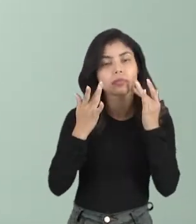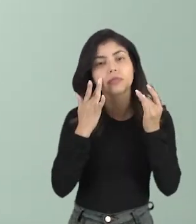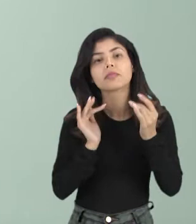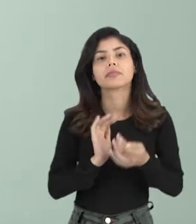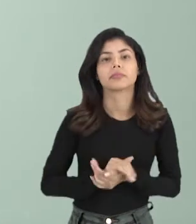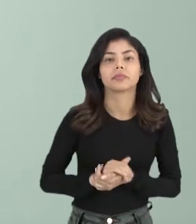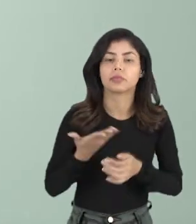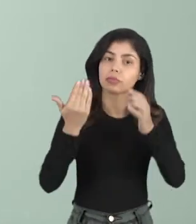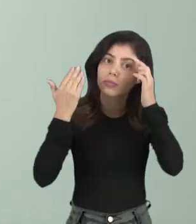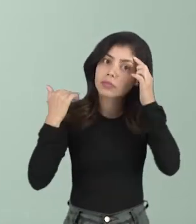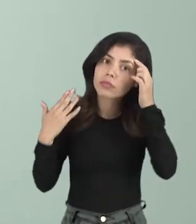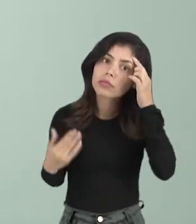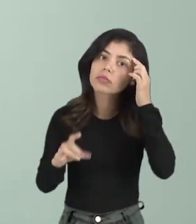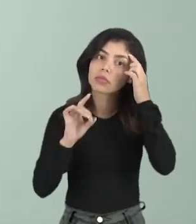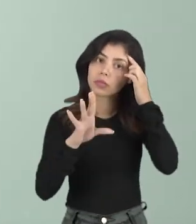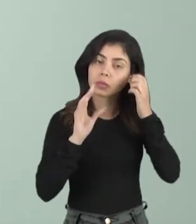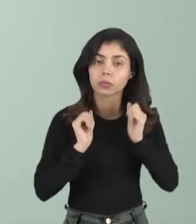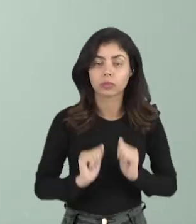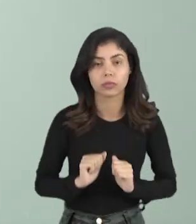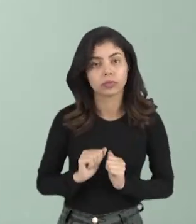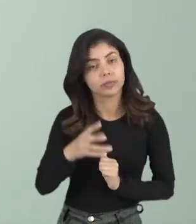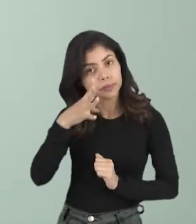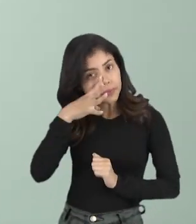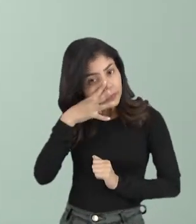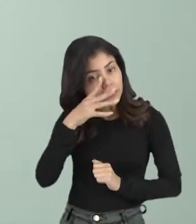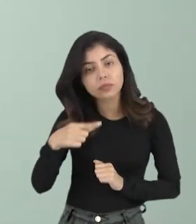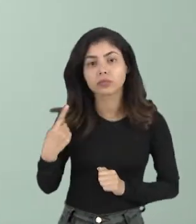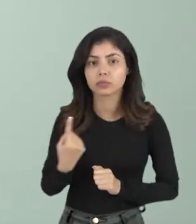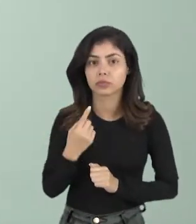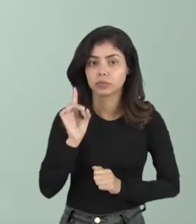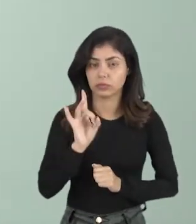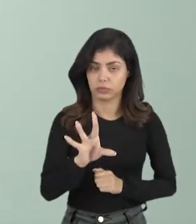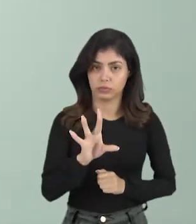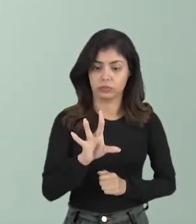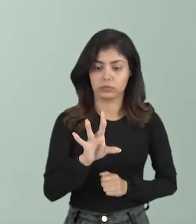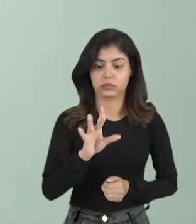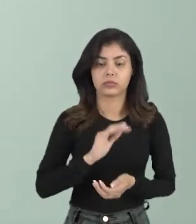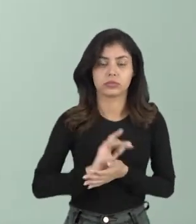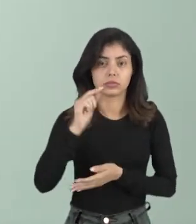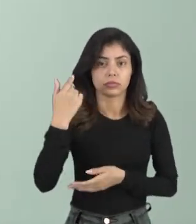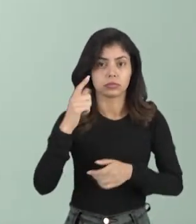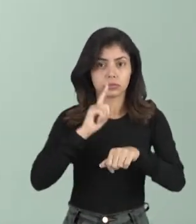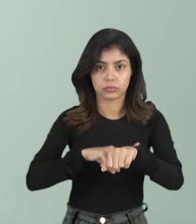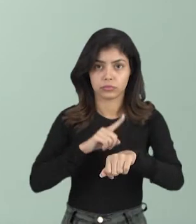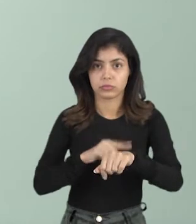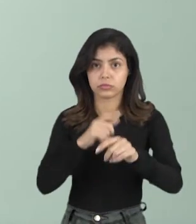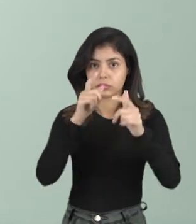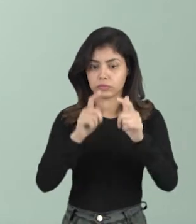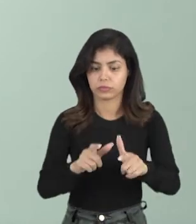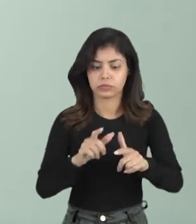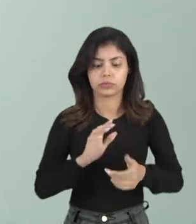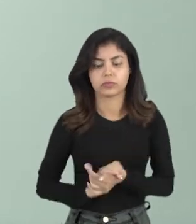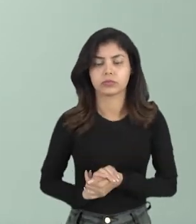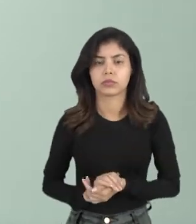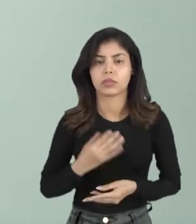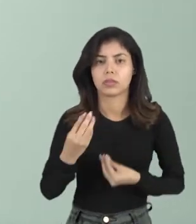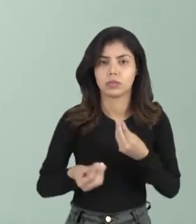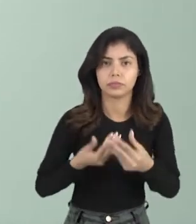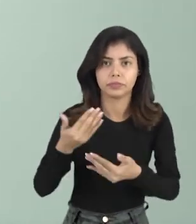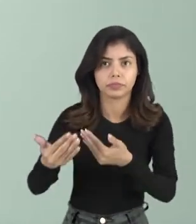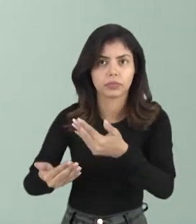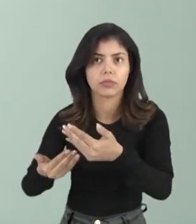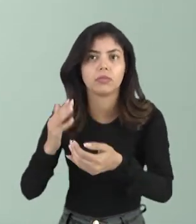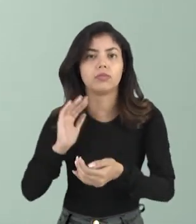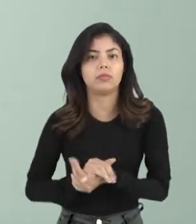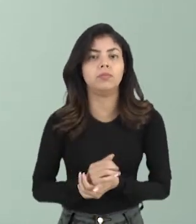teatro, que antes ela só podia ser assistida uma única vez naquele lugar, naquele tempo, naquele espaço. E com o advento